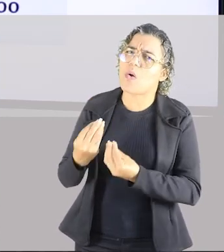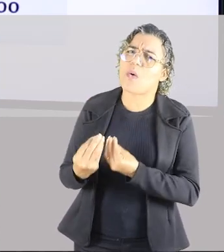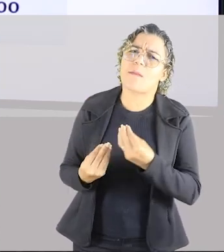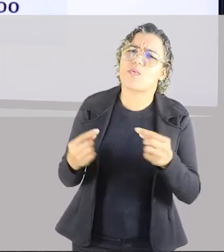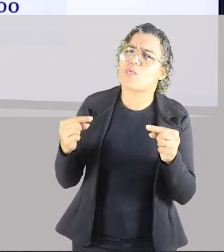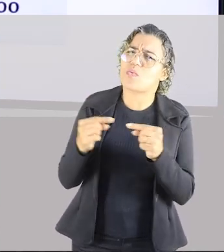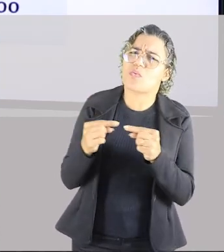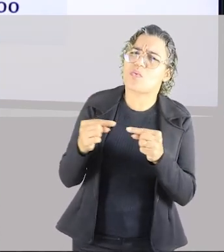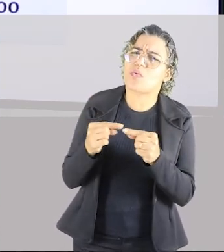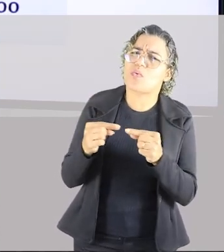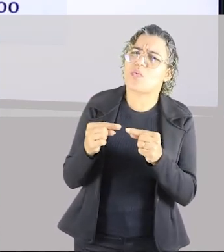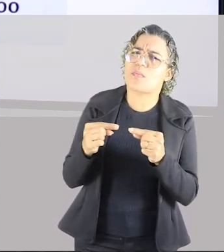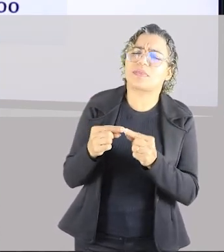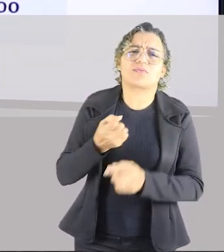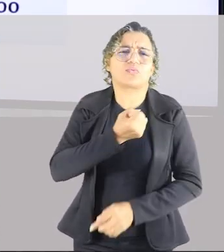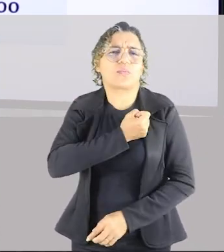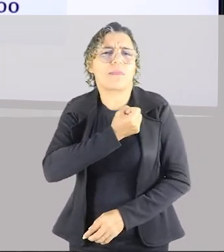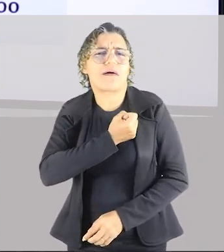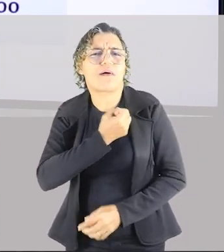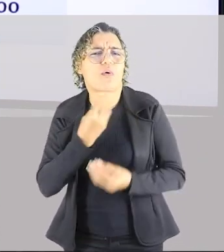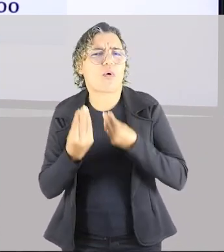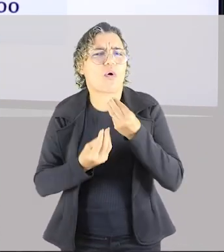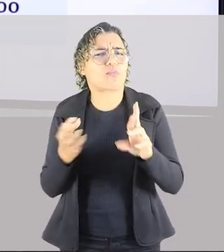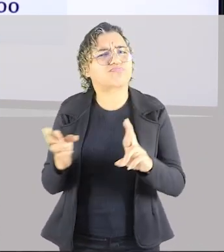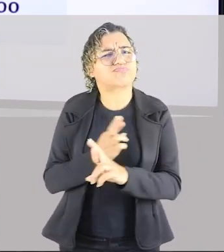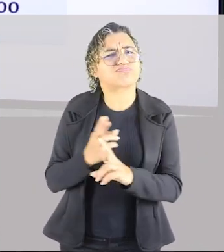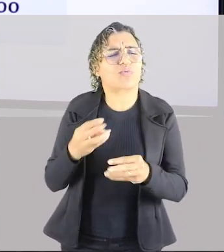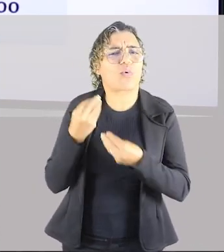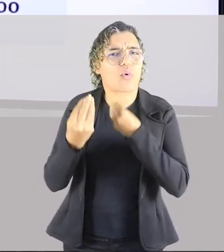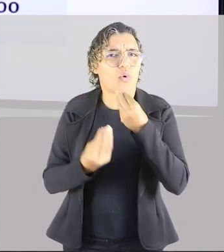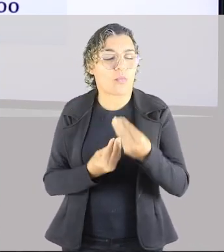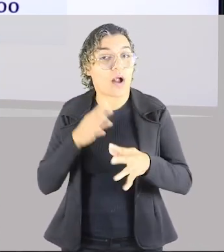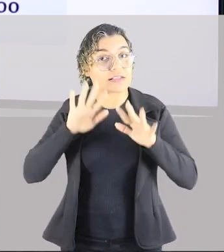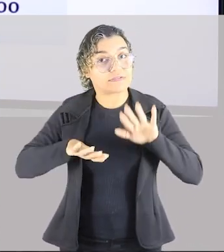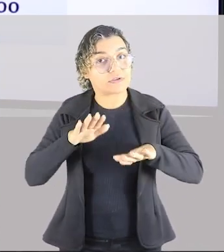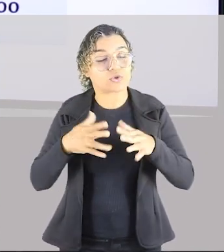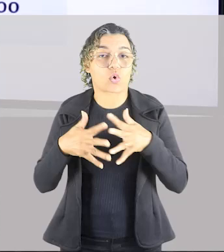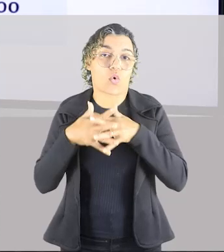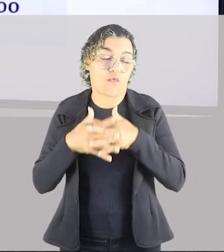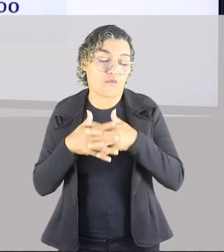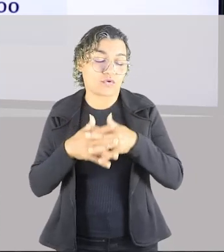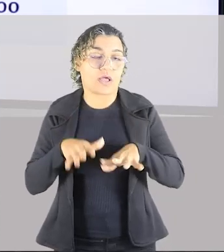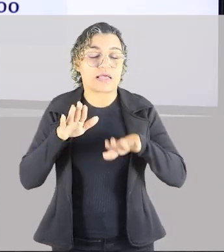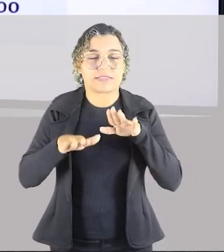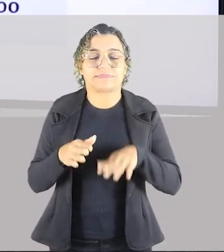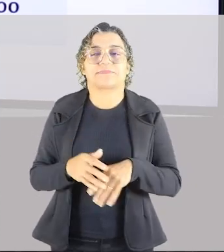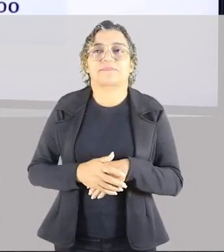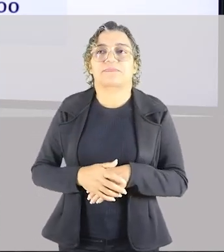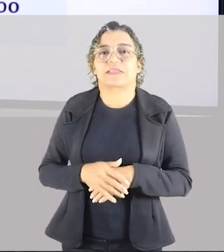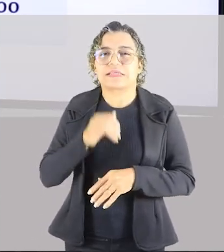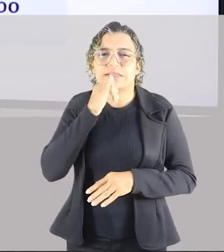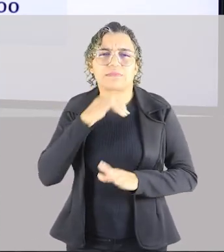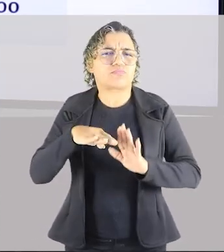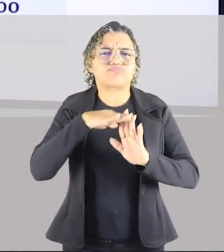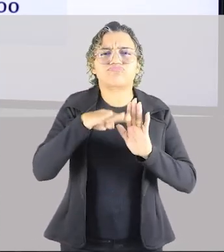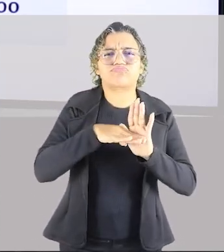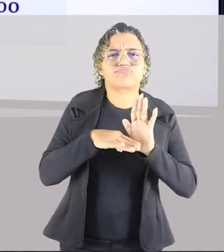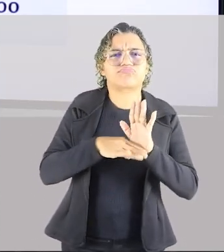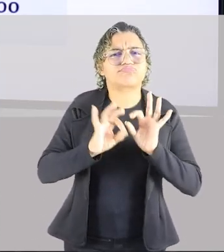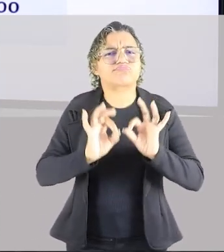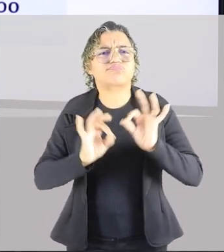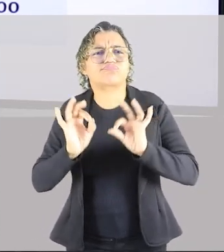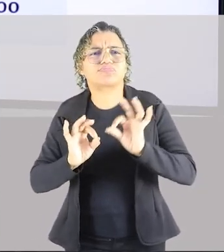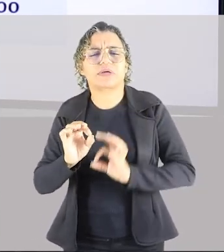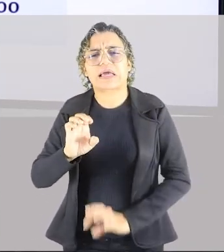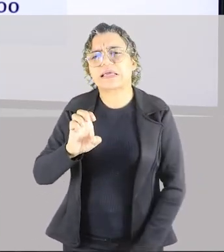relaciono isso com a numeração, que é o que normalmente confunde o aluno, né? Normalmente, quando a gente está fazendo essas escalas, eu falo, professor, mas essa